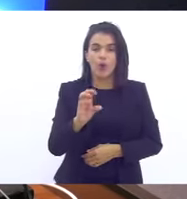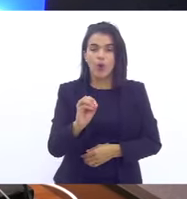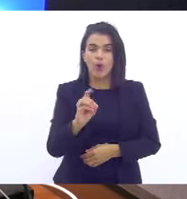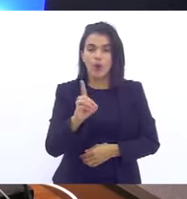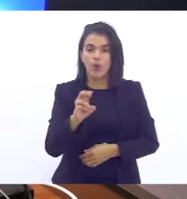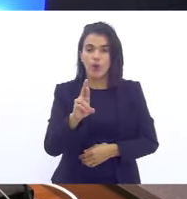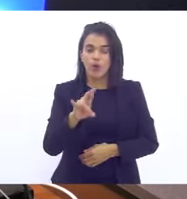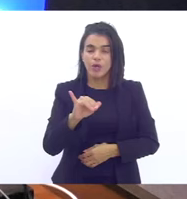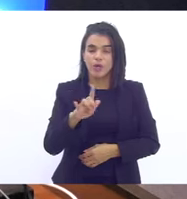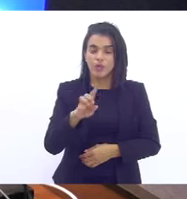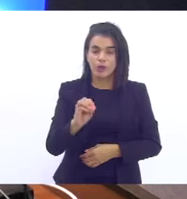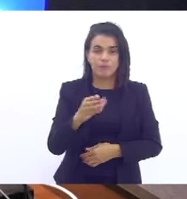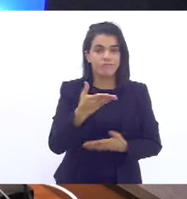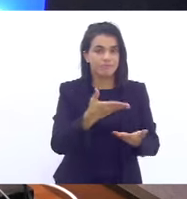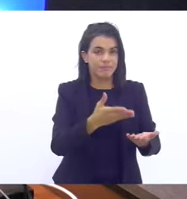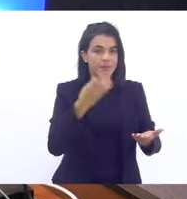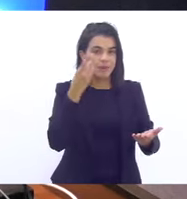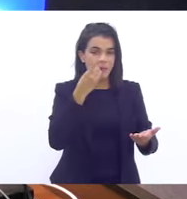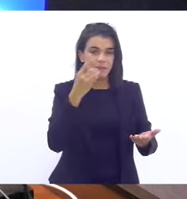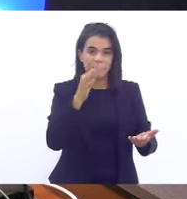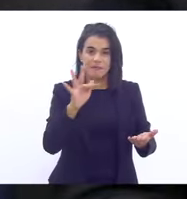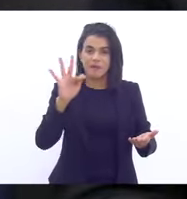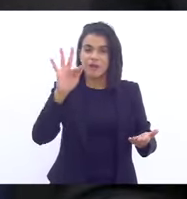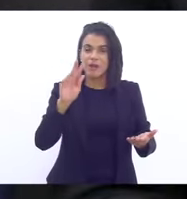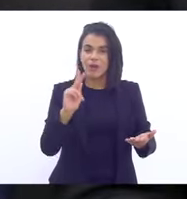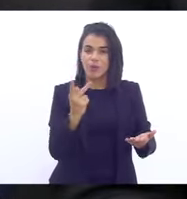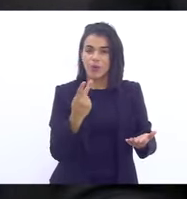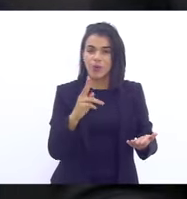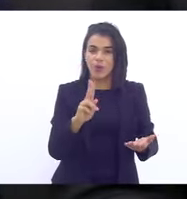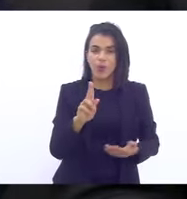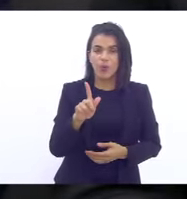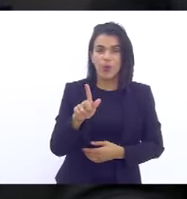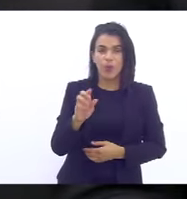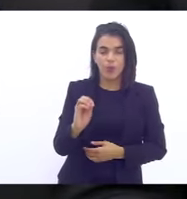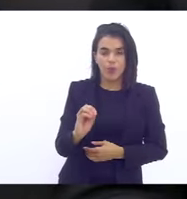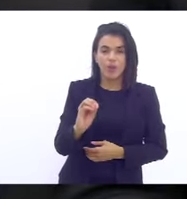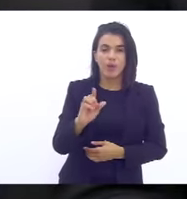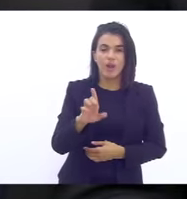o deputado federal Hugo Leal, o Felipe Peixoto,